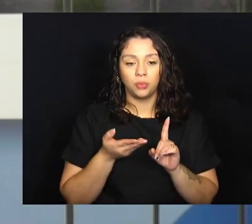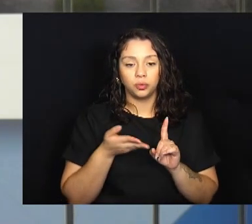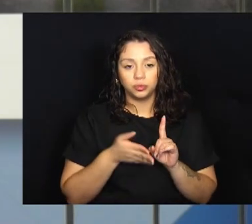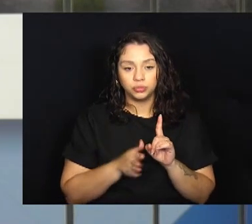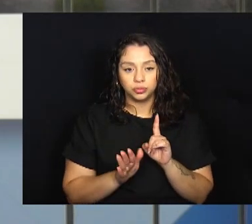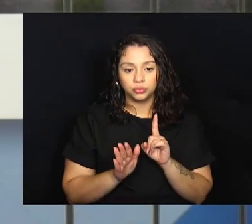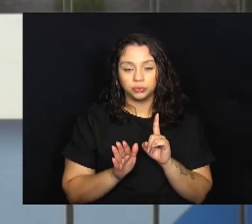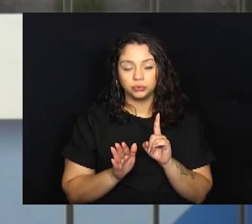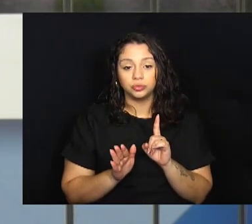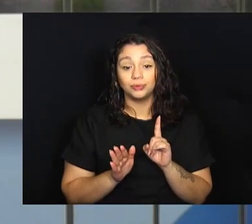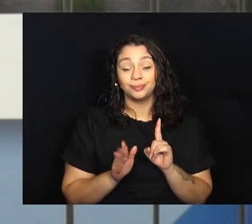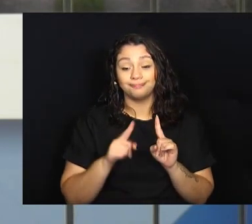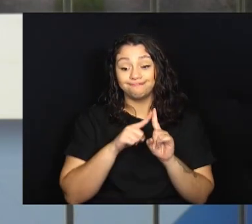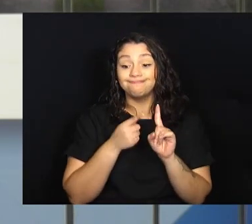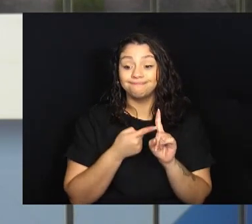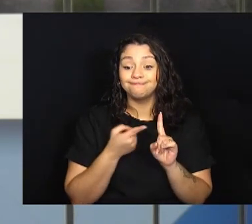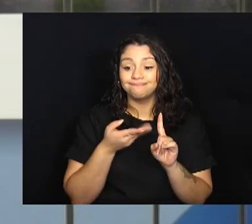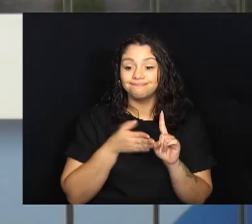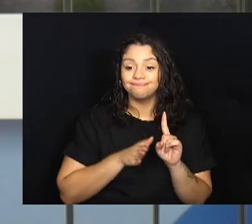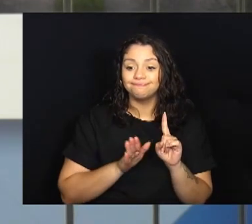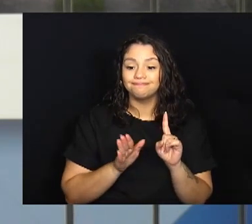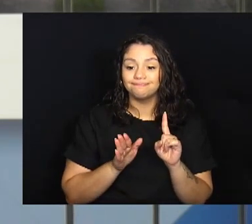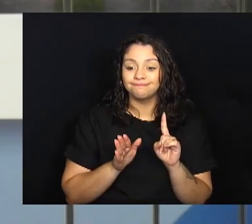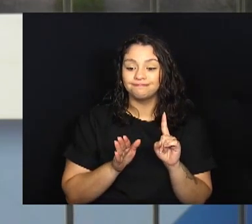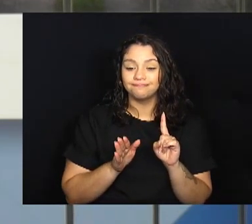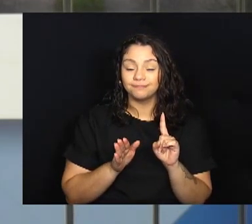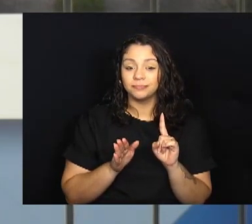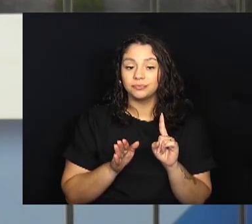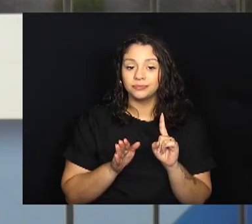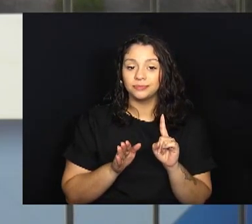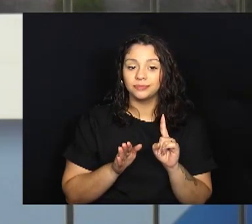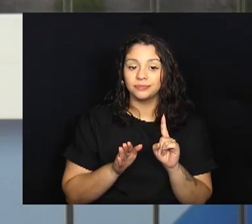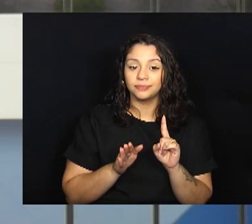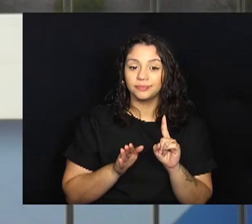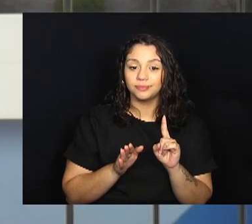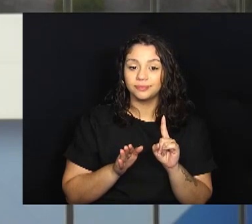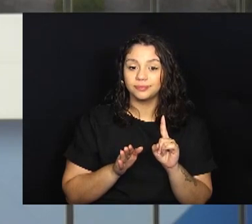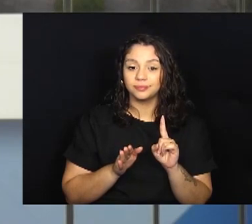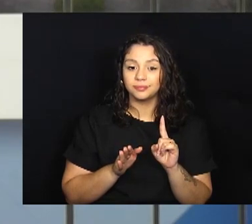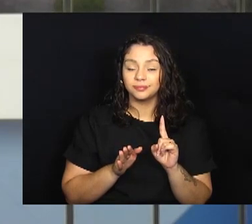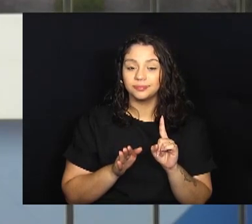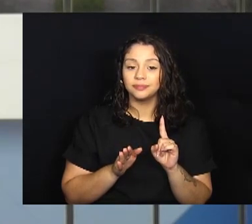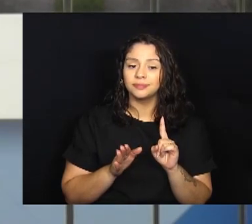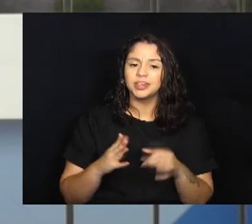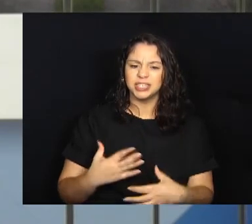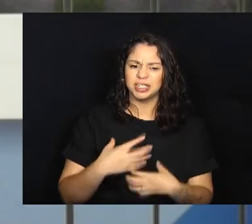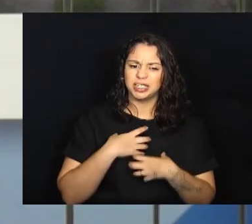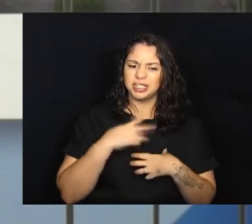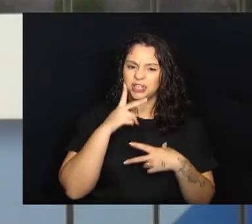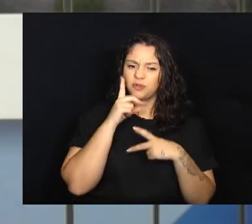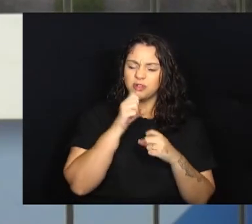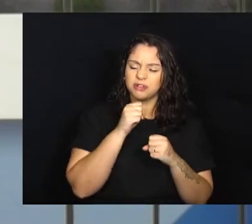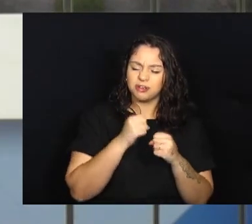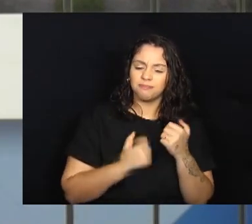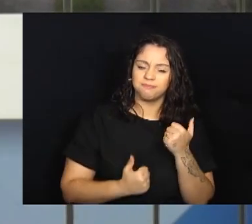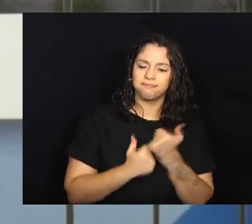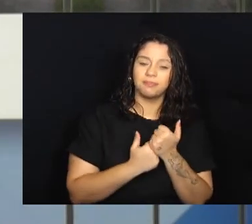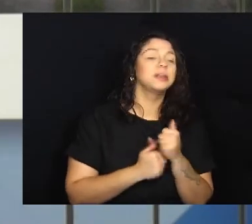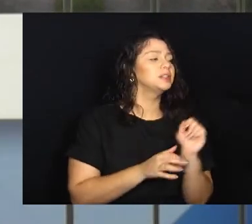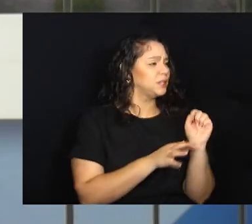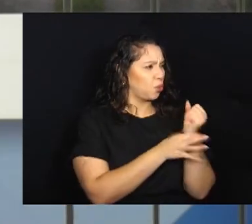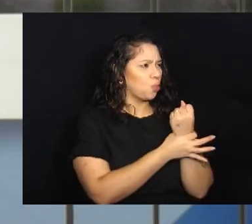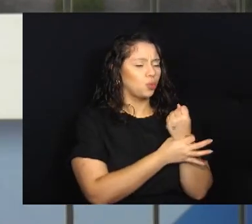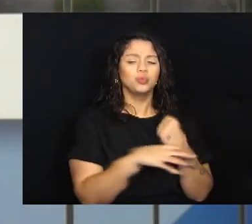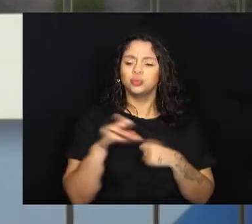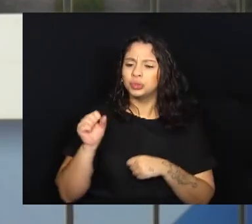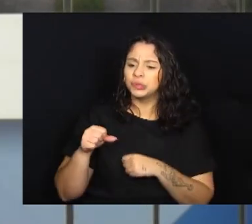um parto que seja um parto que ela se sinta fortalecida, segura,